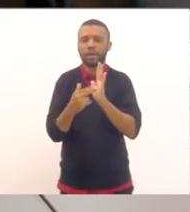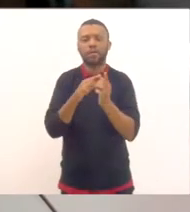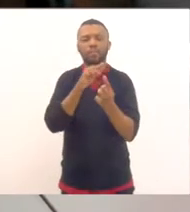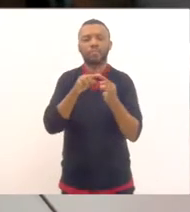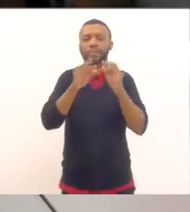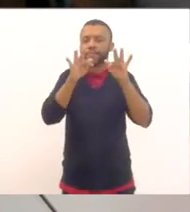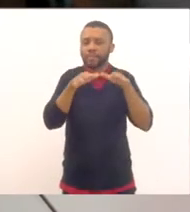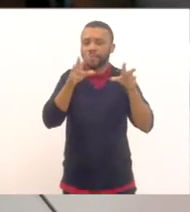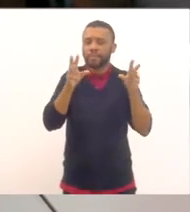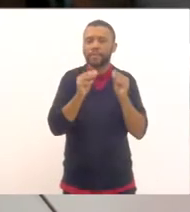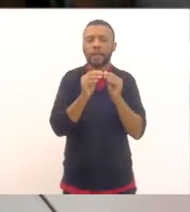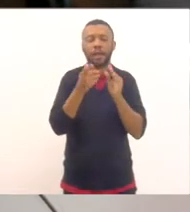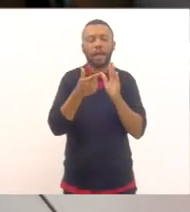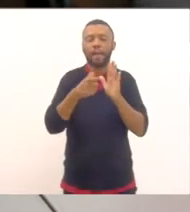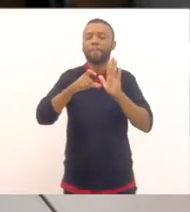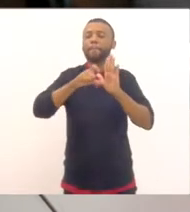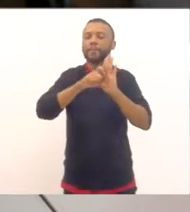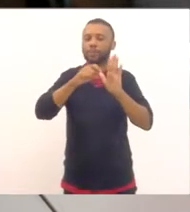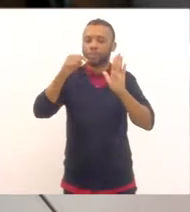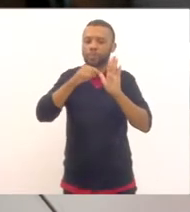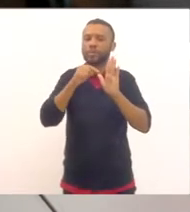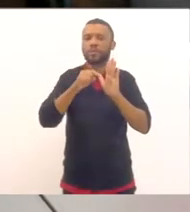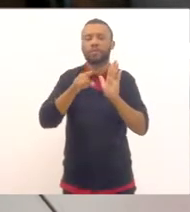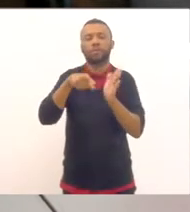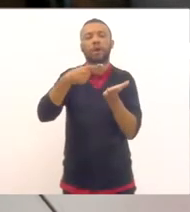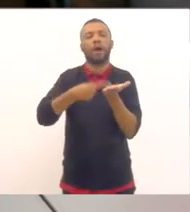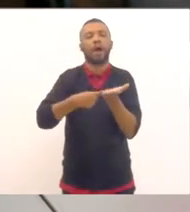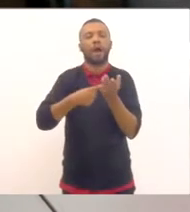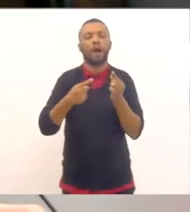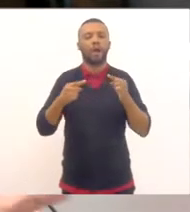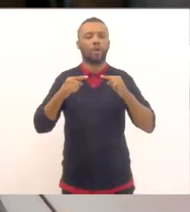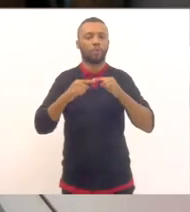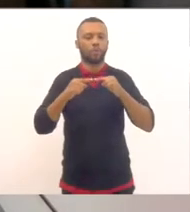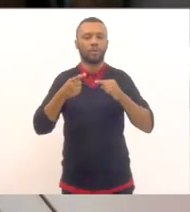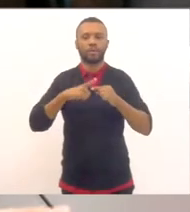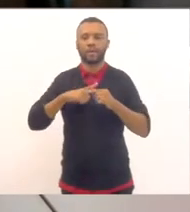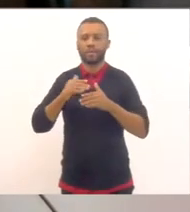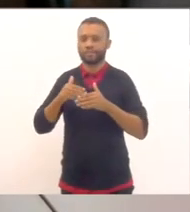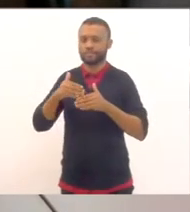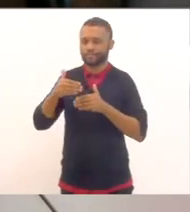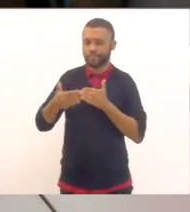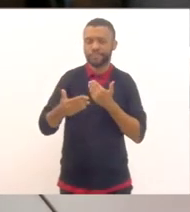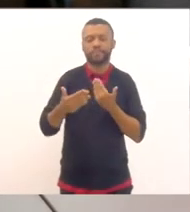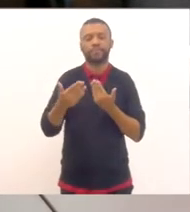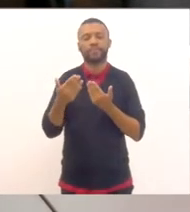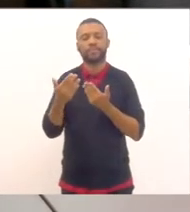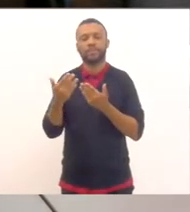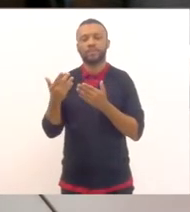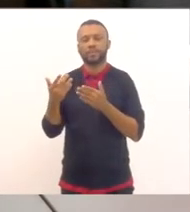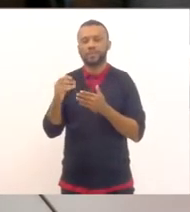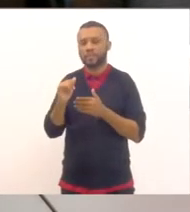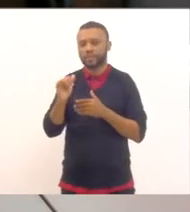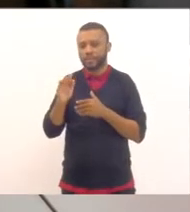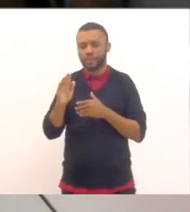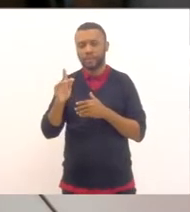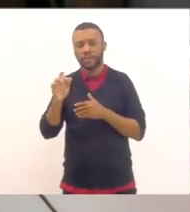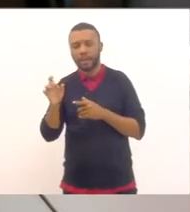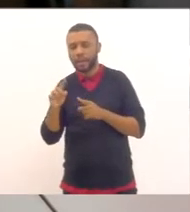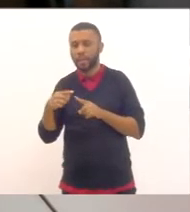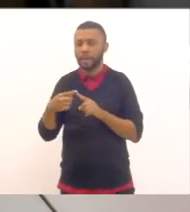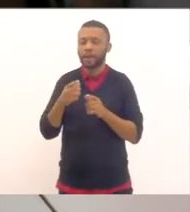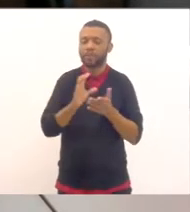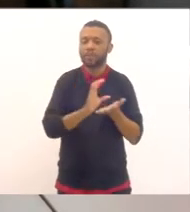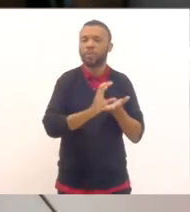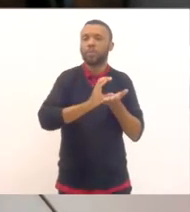finalizar a minuta do acordo e terá sequência ainda para PG do lado do estado e o nosso lado para o Conselho de